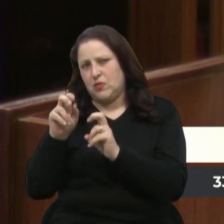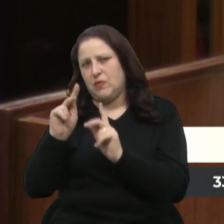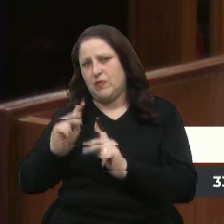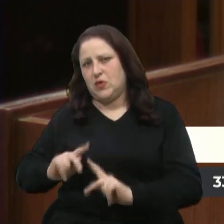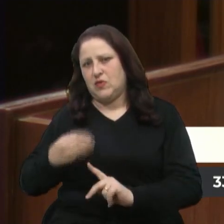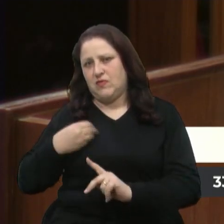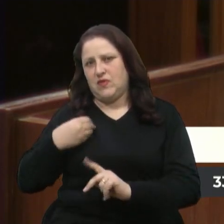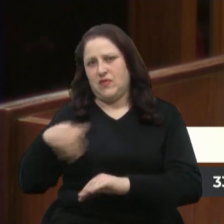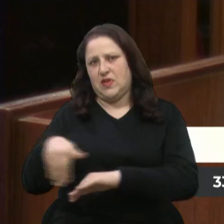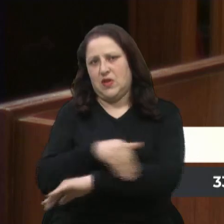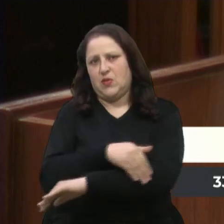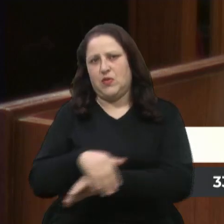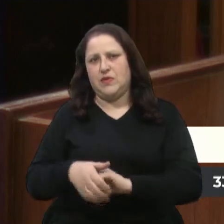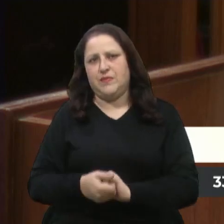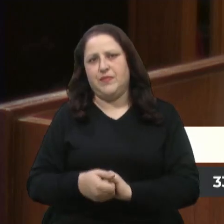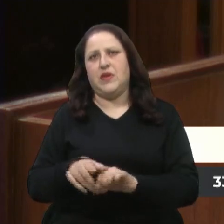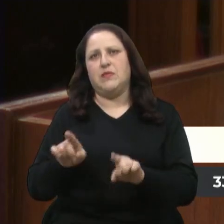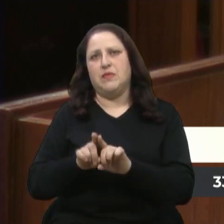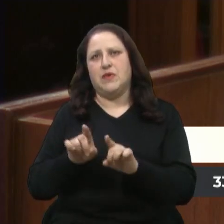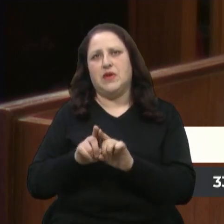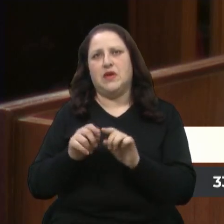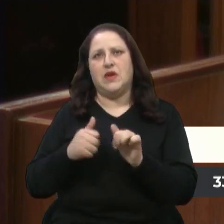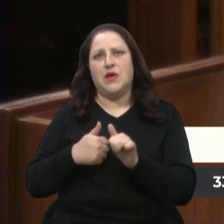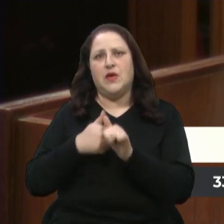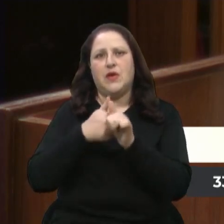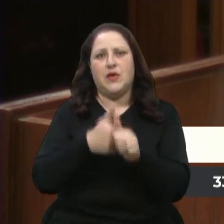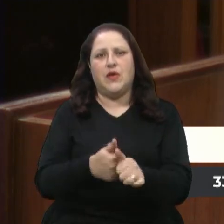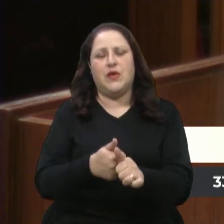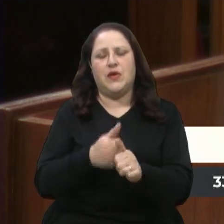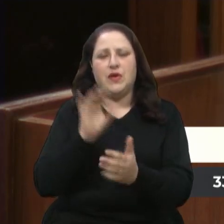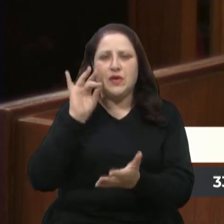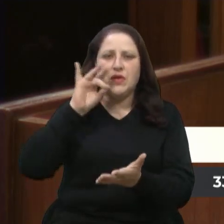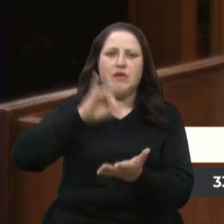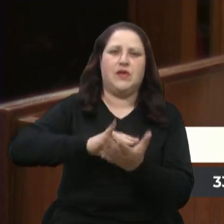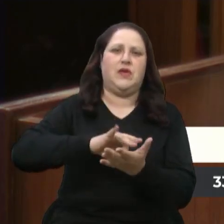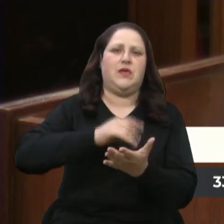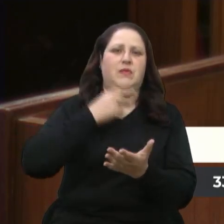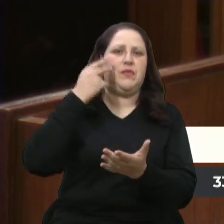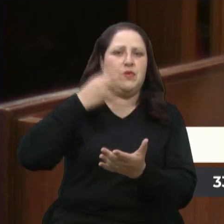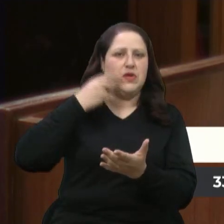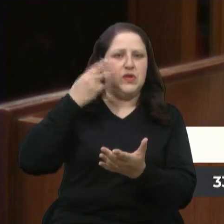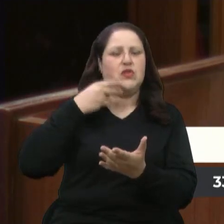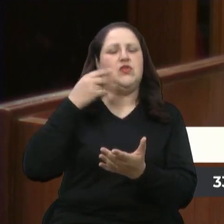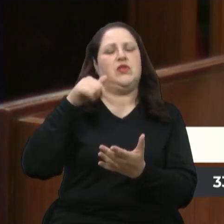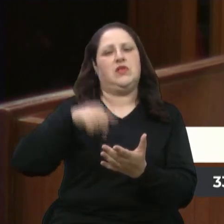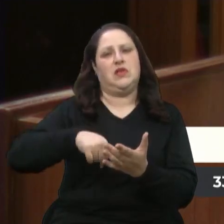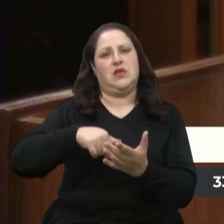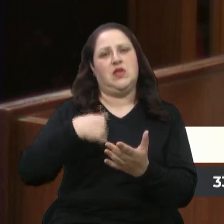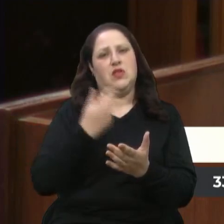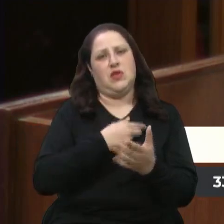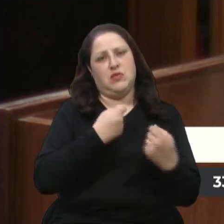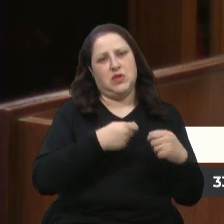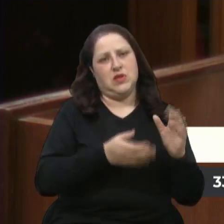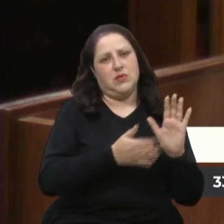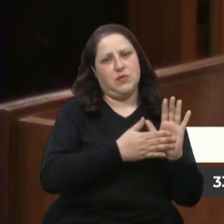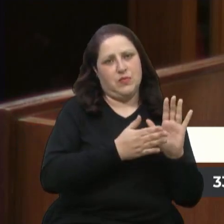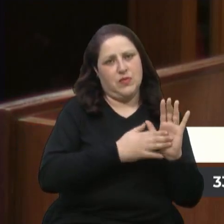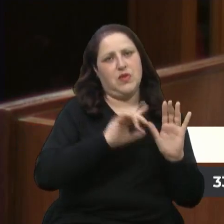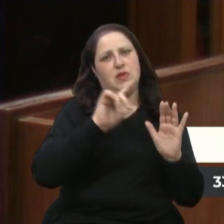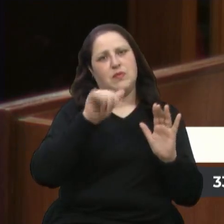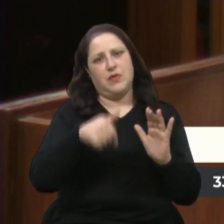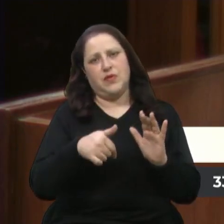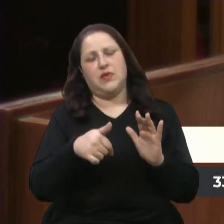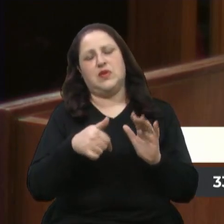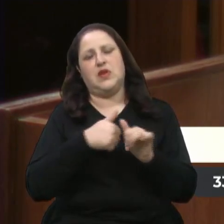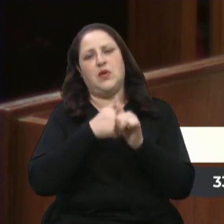e monitorar a implantação, né, da política municipal. Então, nós temos que propor para depois acompanhar, implementar,